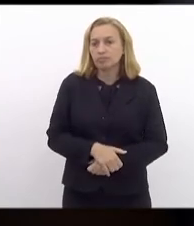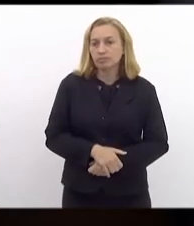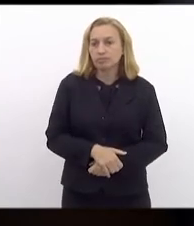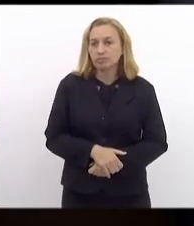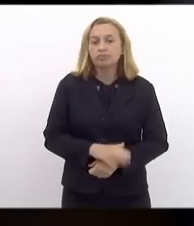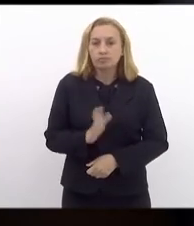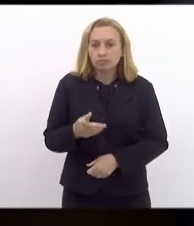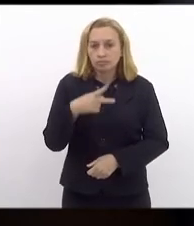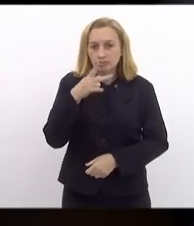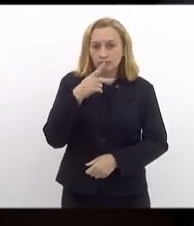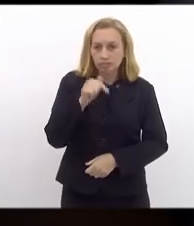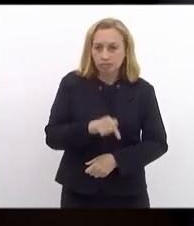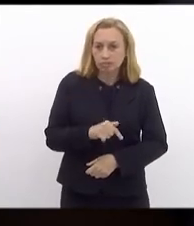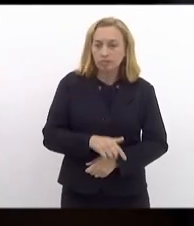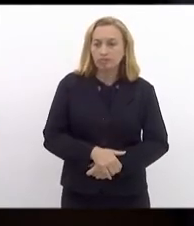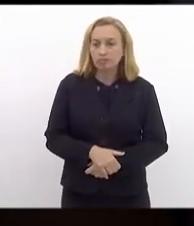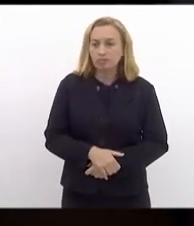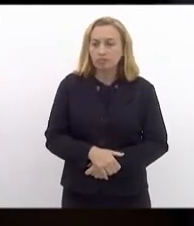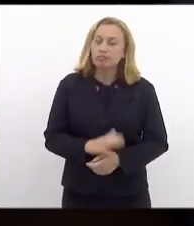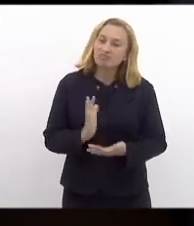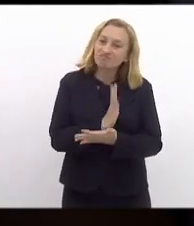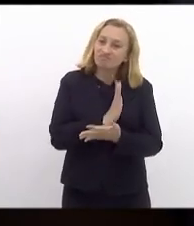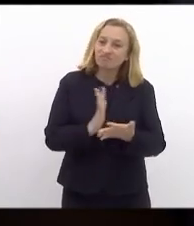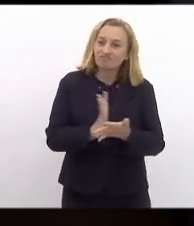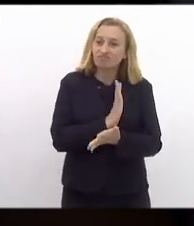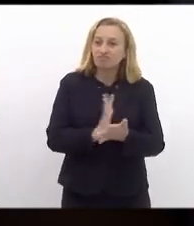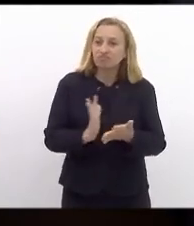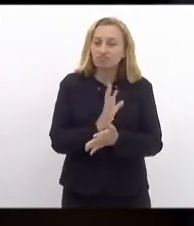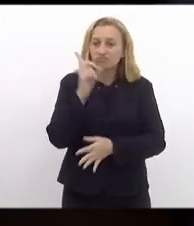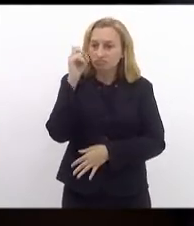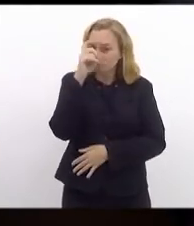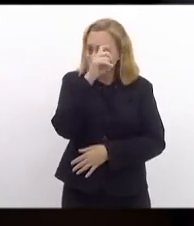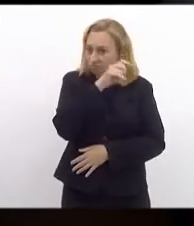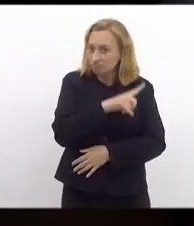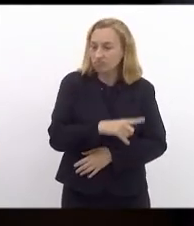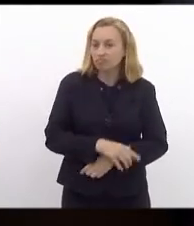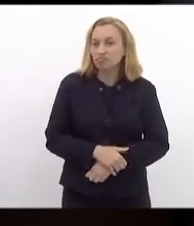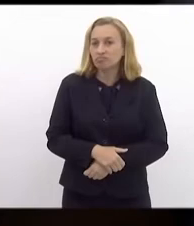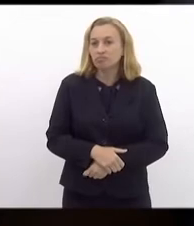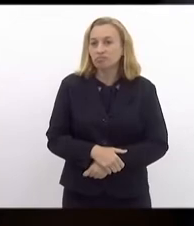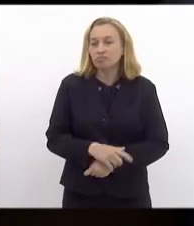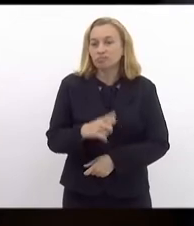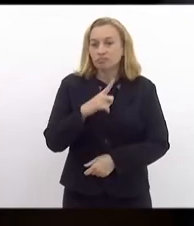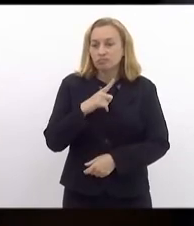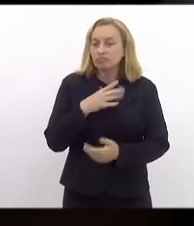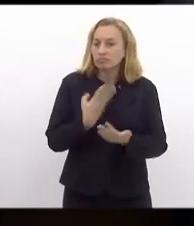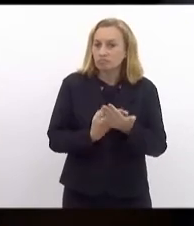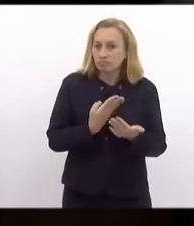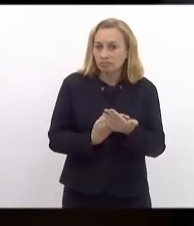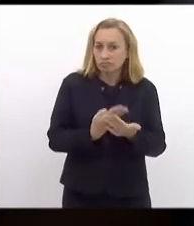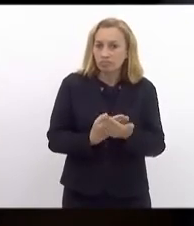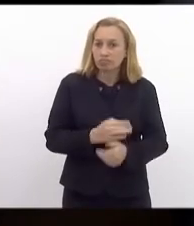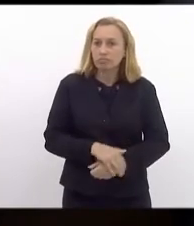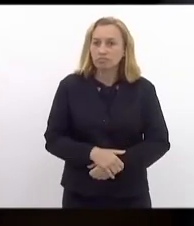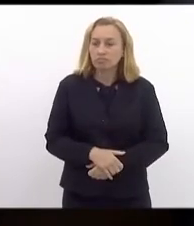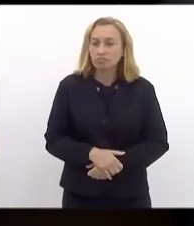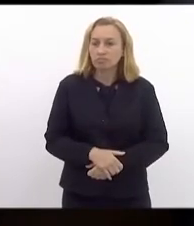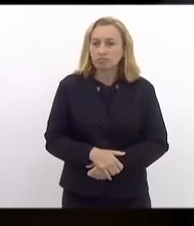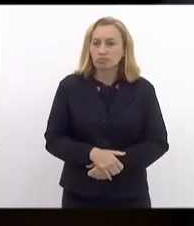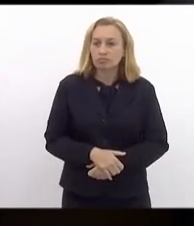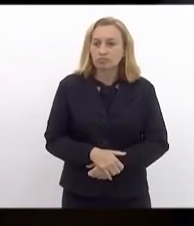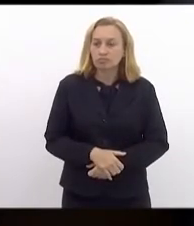já foi dito aqui muitas vezes da dificuldade de se obter esses estudos e